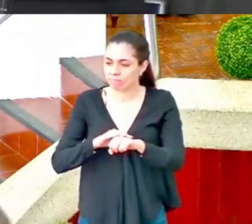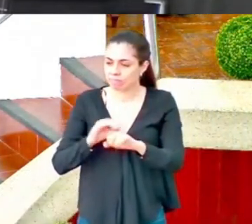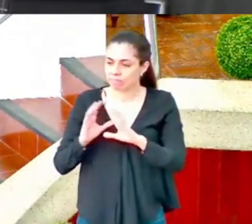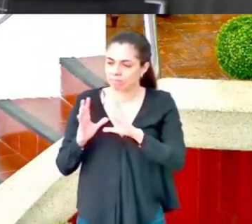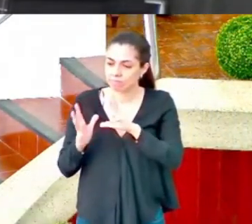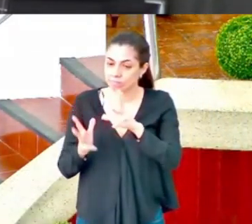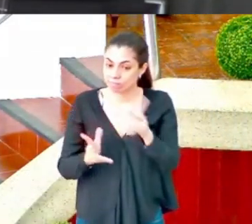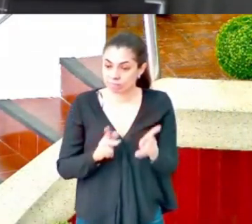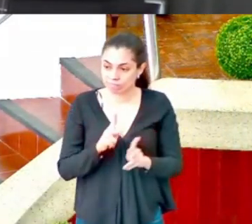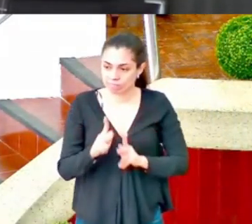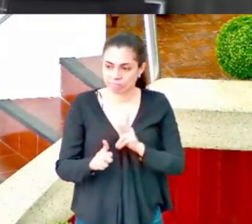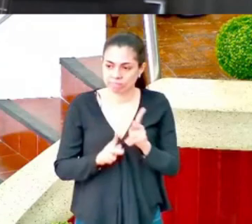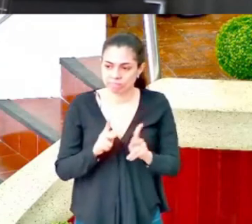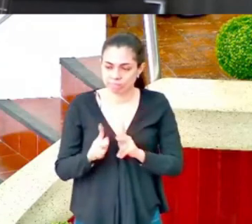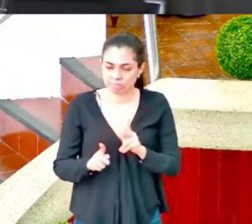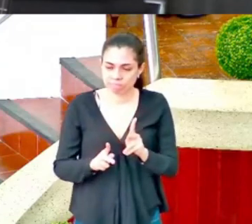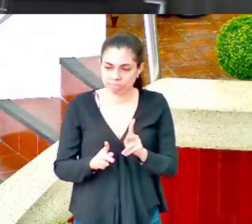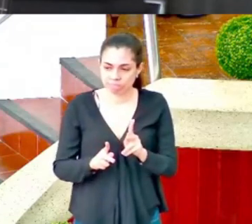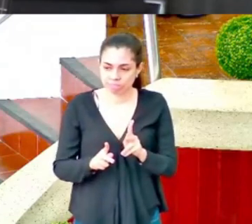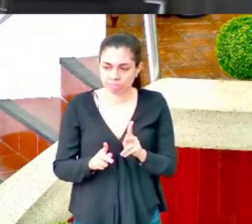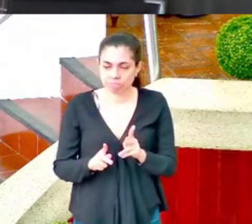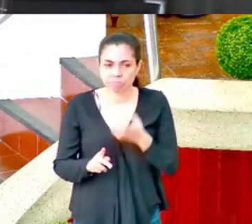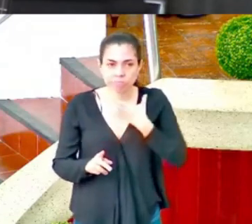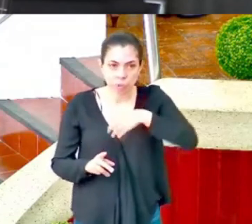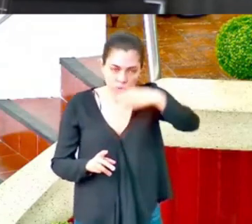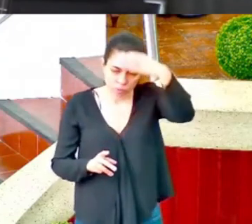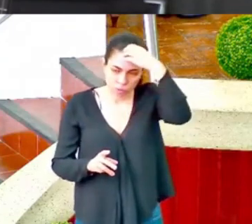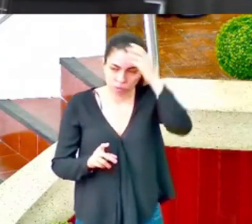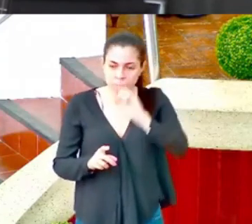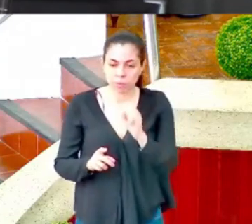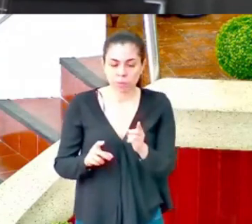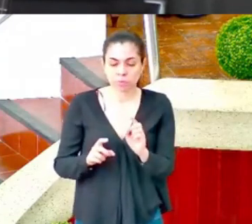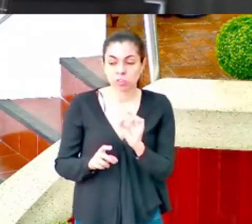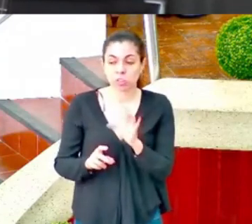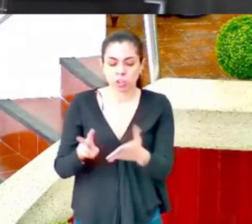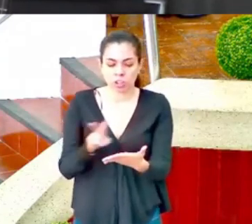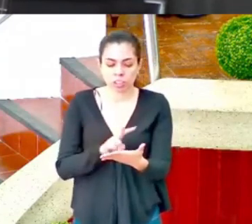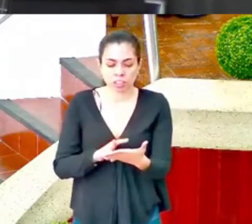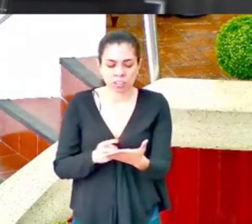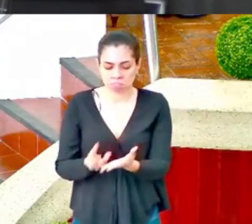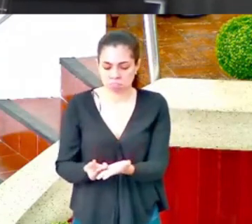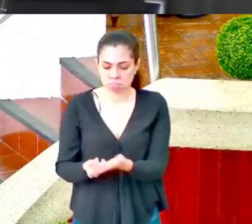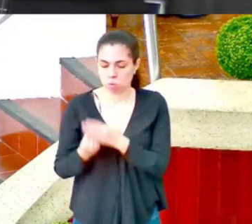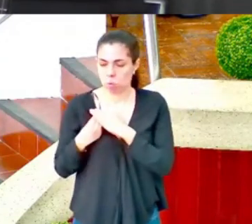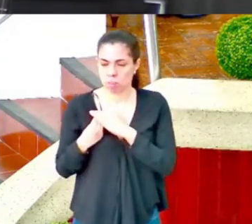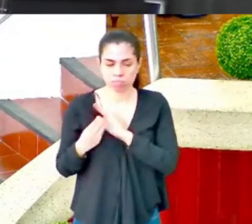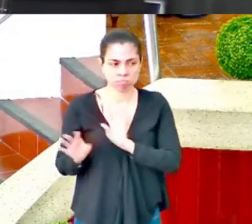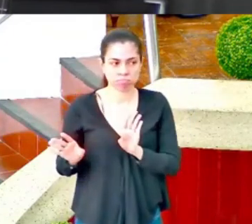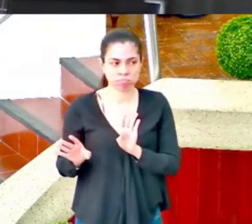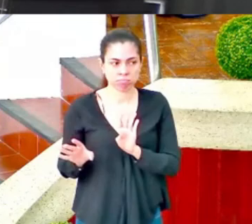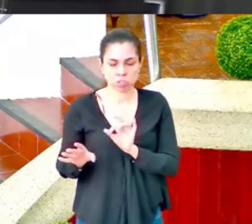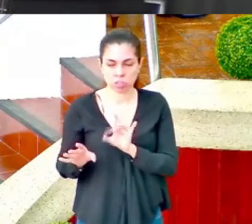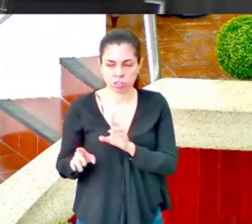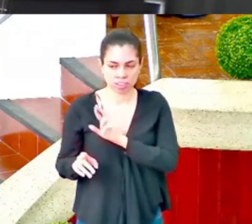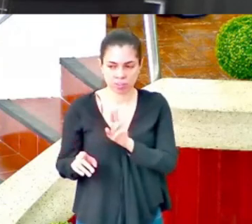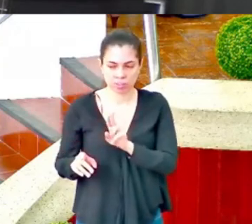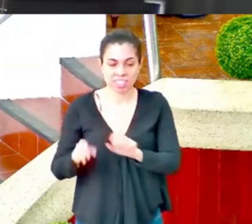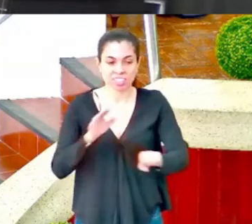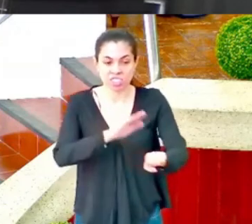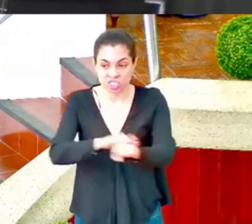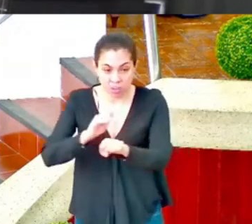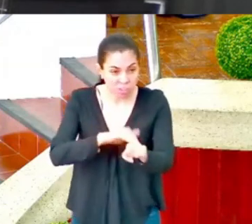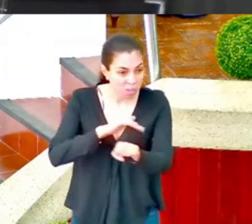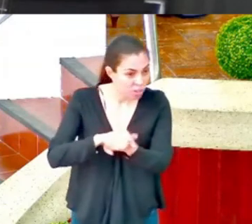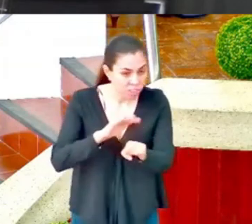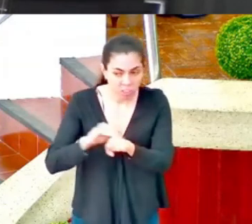vida com Deus, meus irmãos. É por isso que Josias só pode ter visto Cristo como o fim da lei. Ele